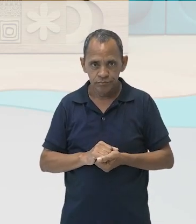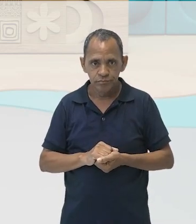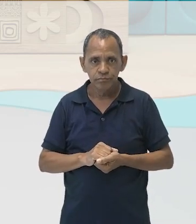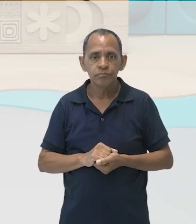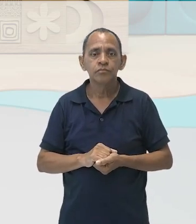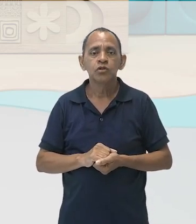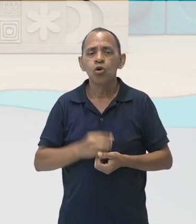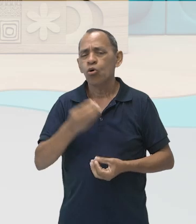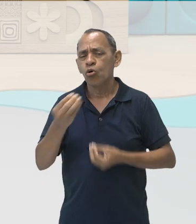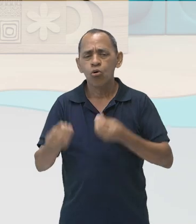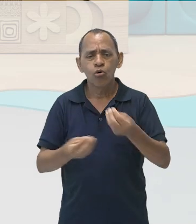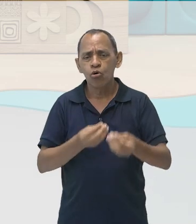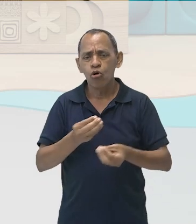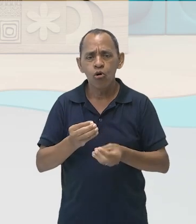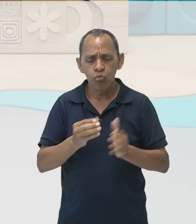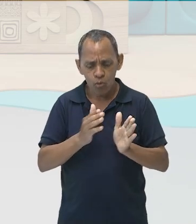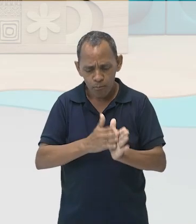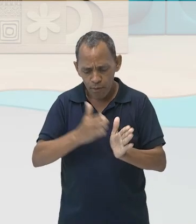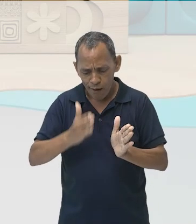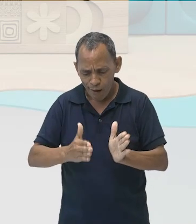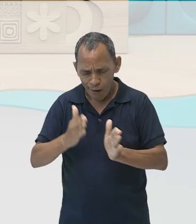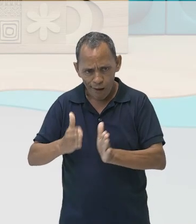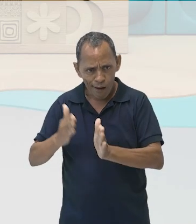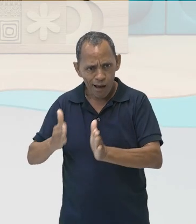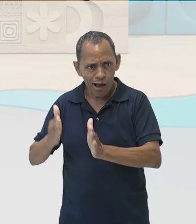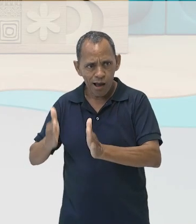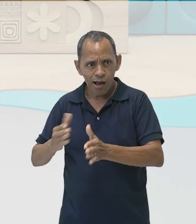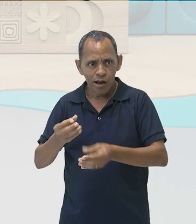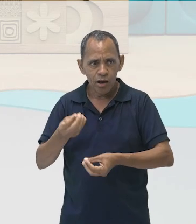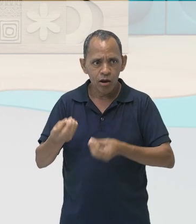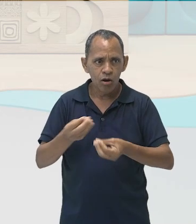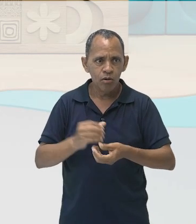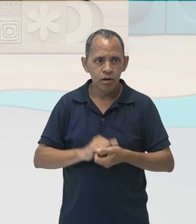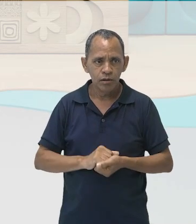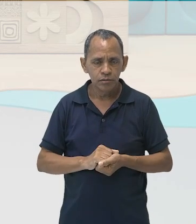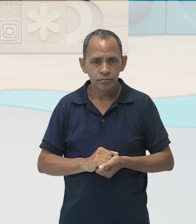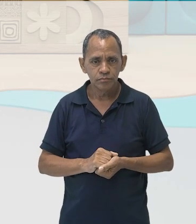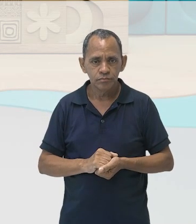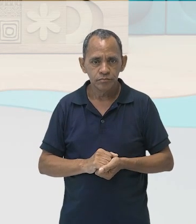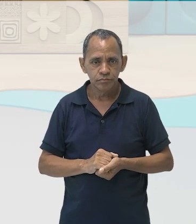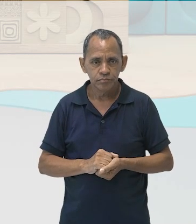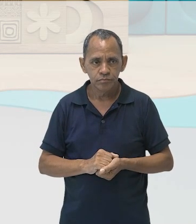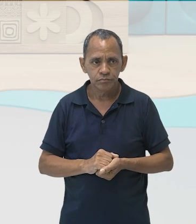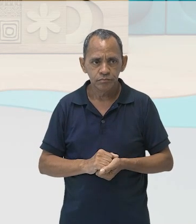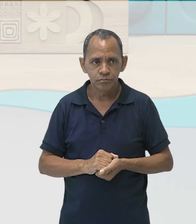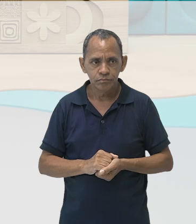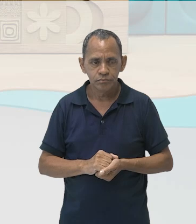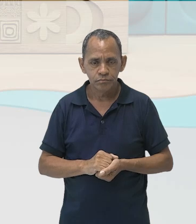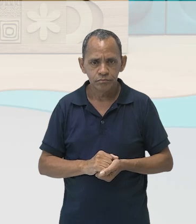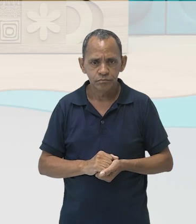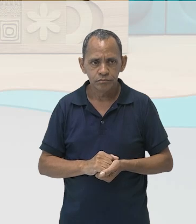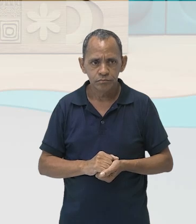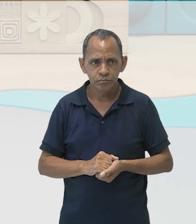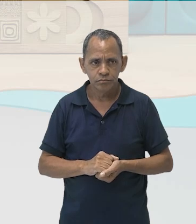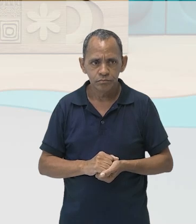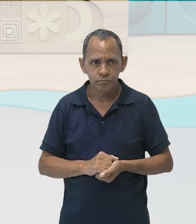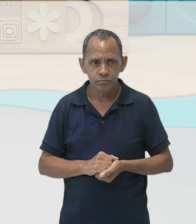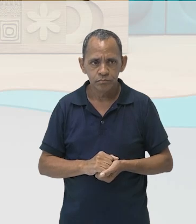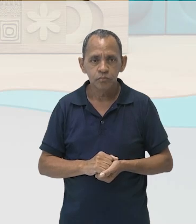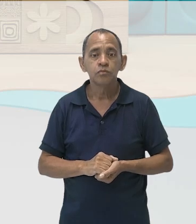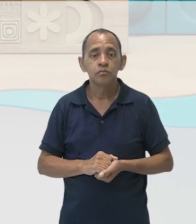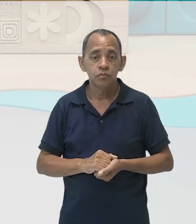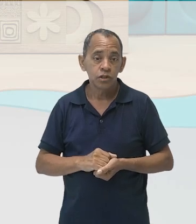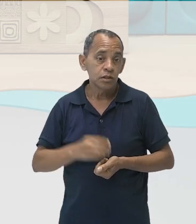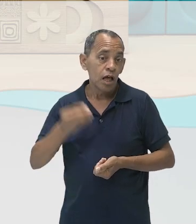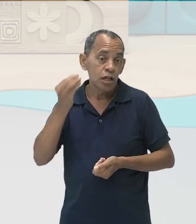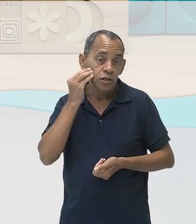e repetições que contemplam uma sessão de ginástica localizada, nós vamos ver que essa quantidade de séries e repetições,